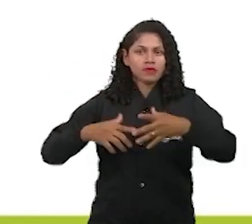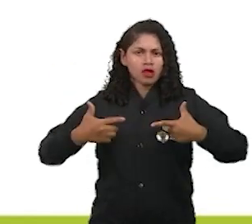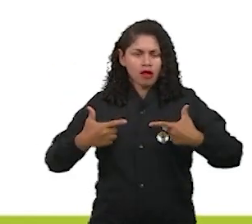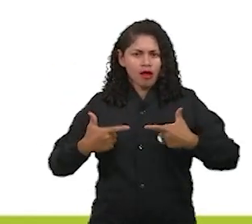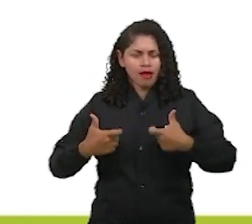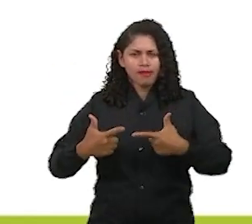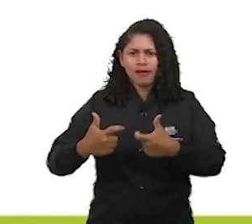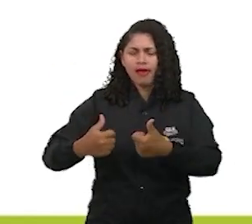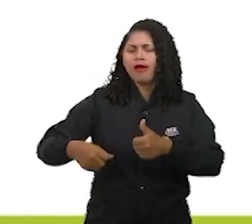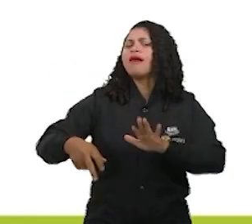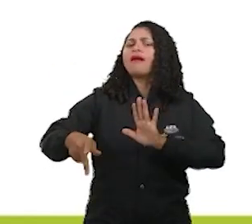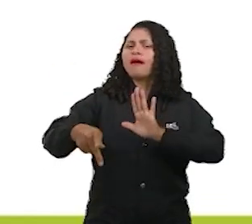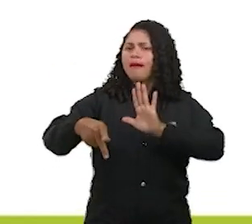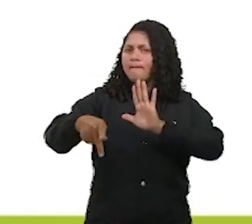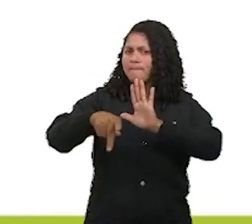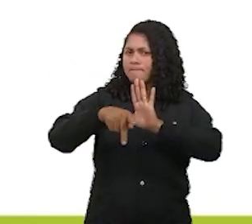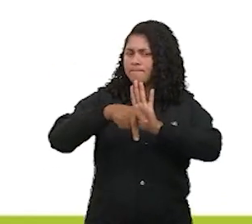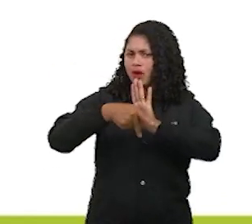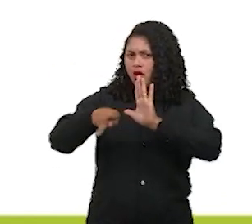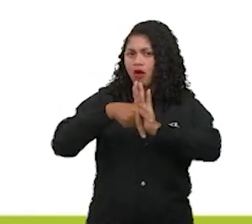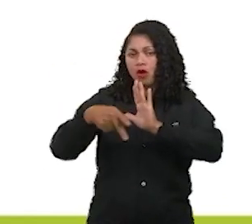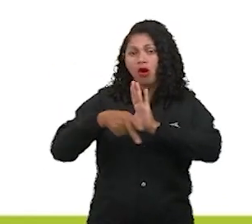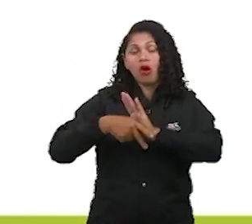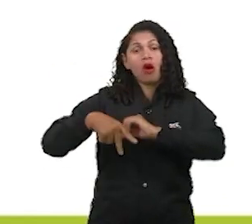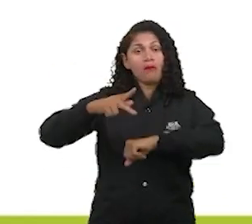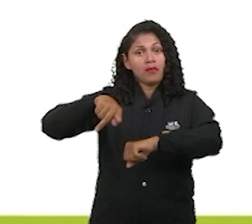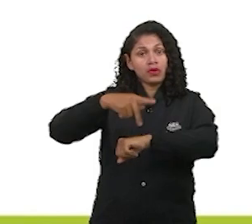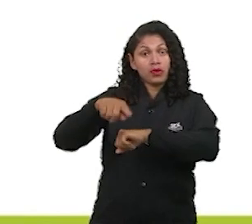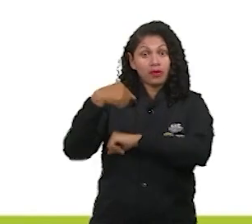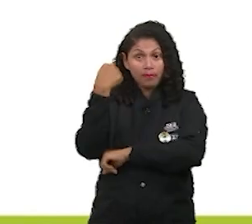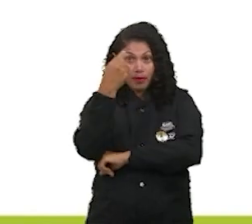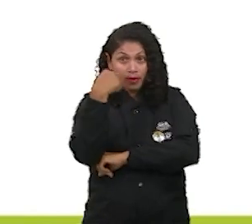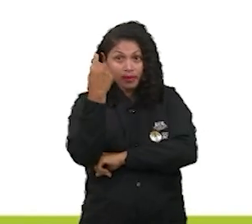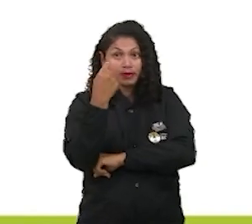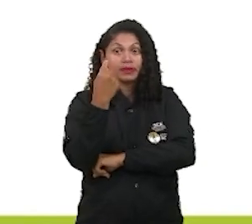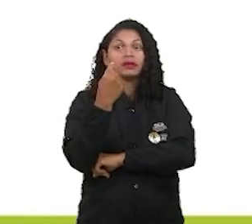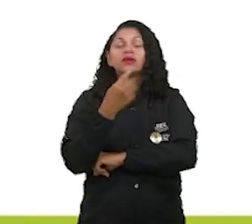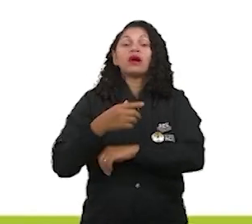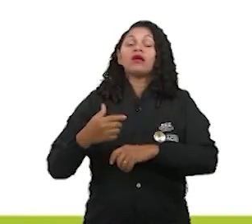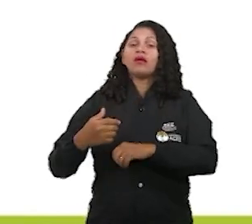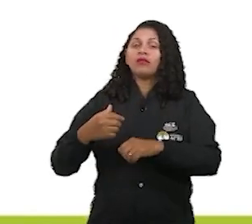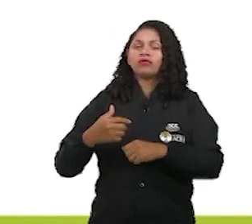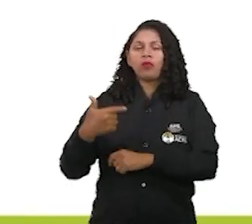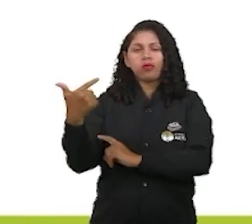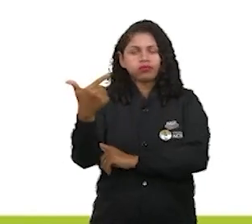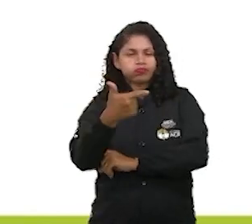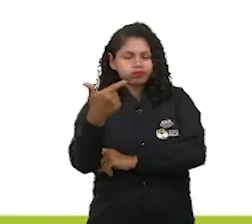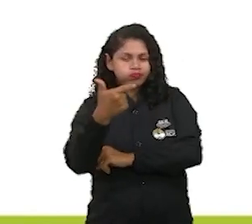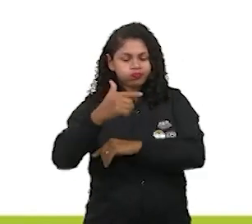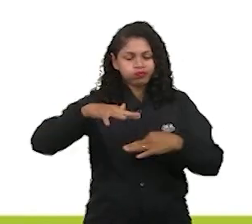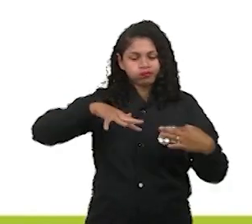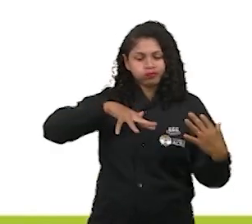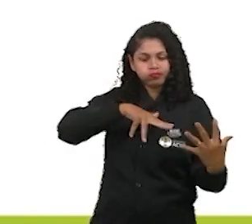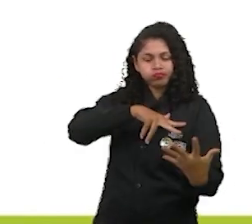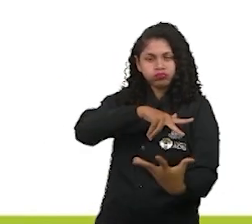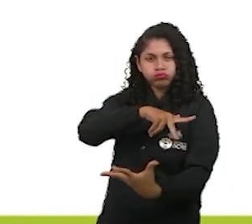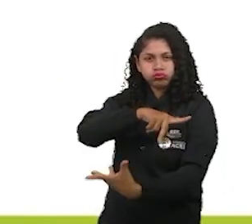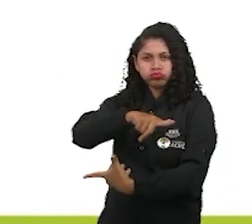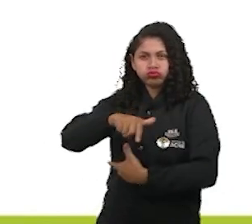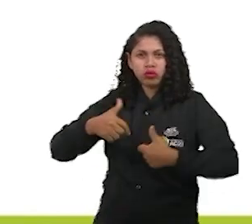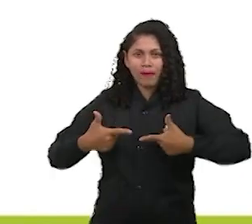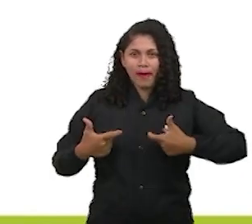vai trabalhar lá na sua obra Guernica, muito conhecida também. Segunda Guerra Mundial,